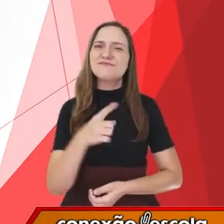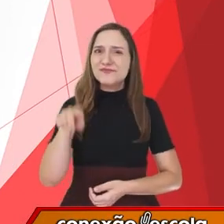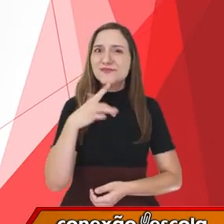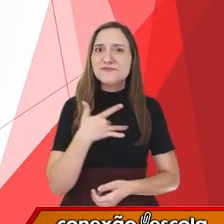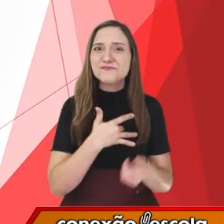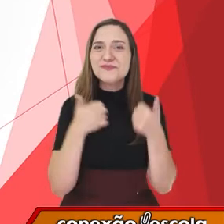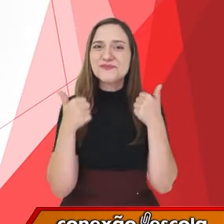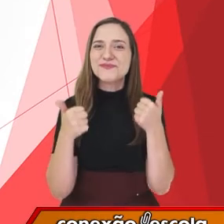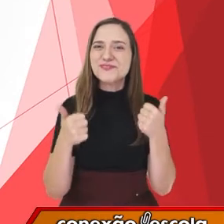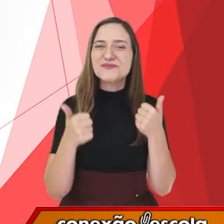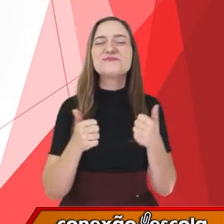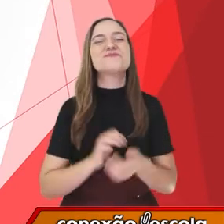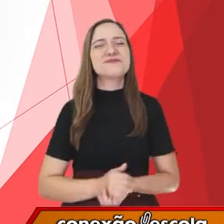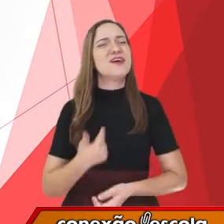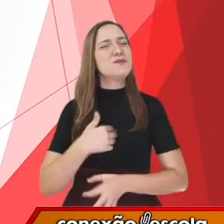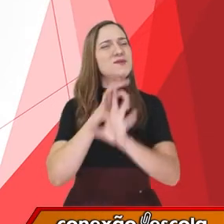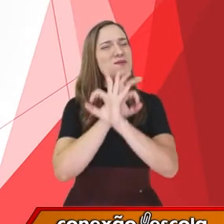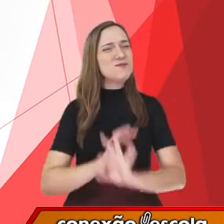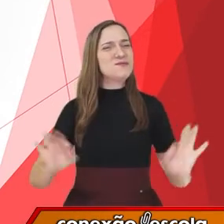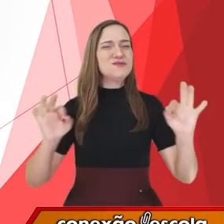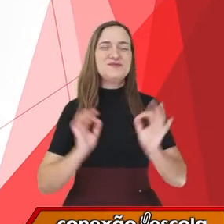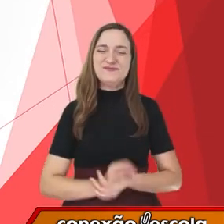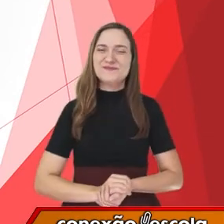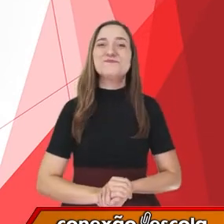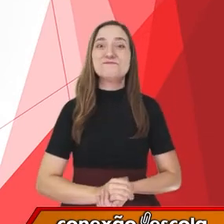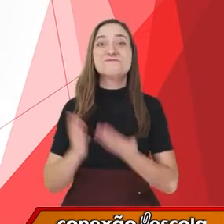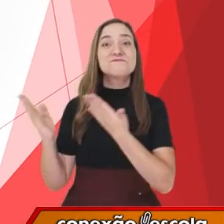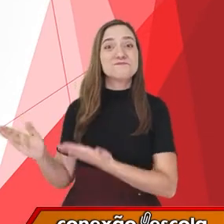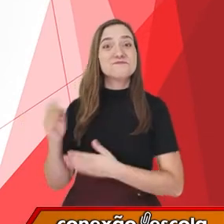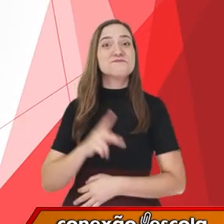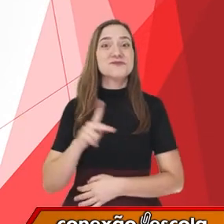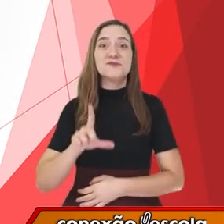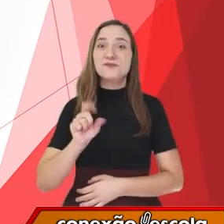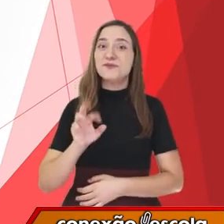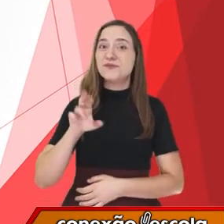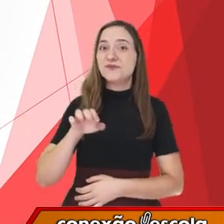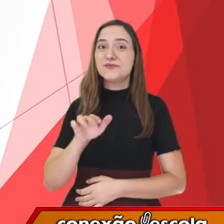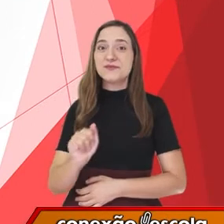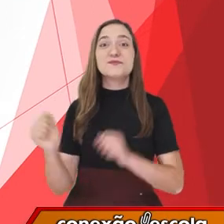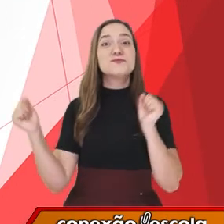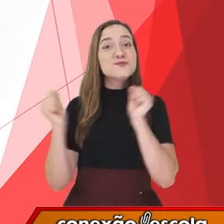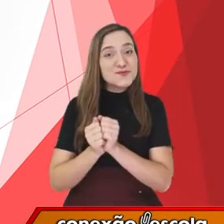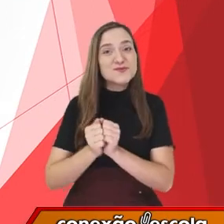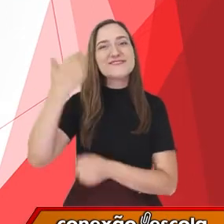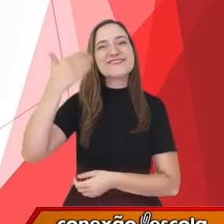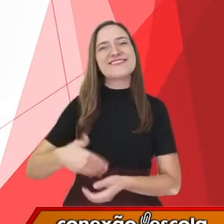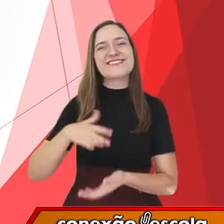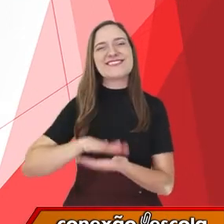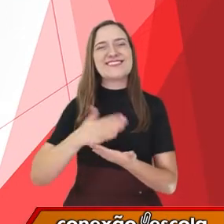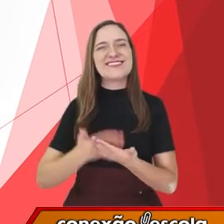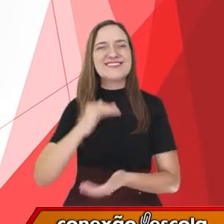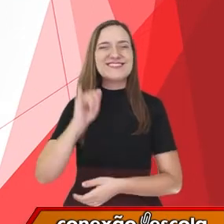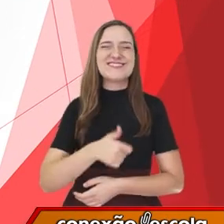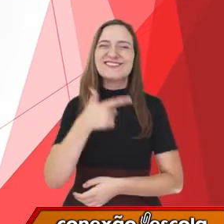Vocês estão bem? Por aqui está tudo ótimo. Eu sou a professora Lorena e esta é minha parceira, a